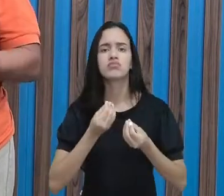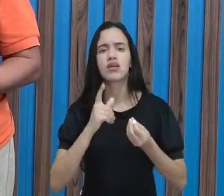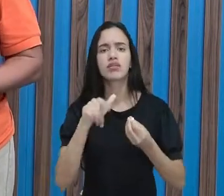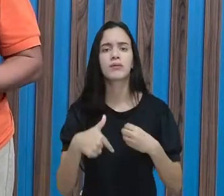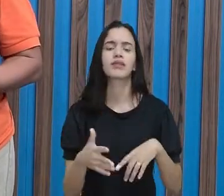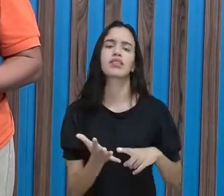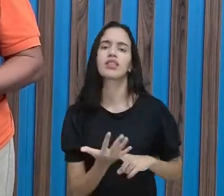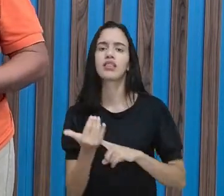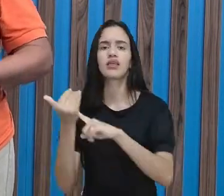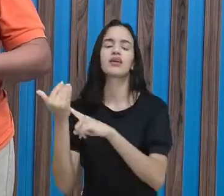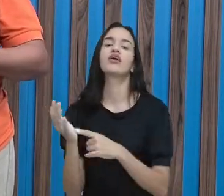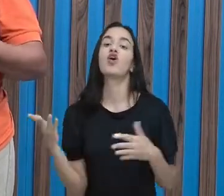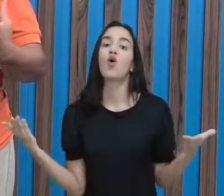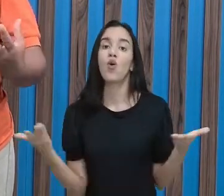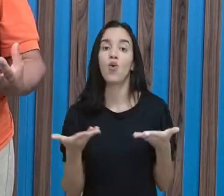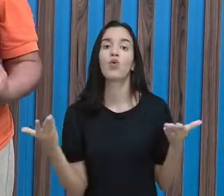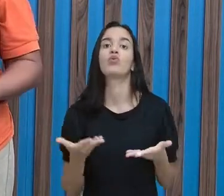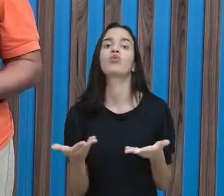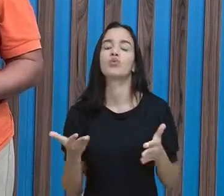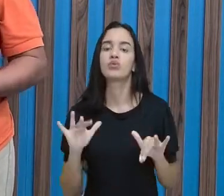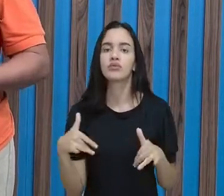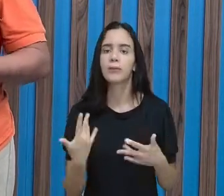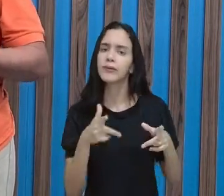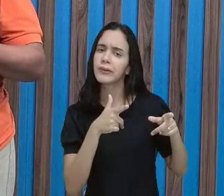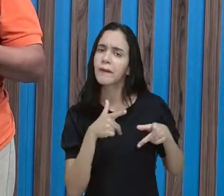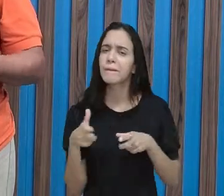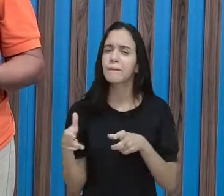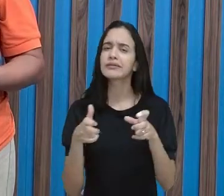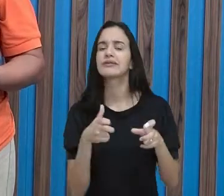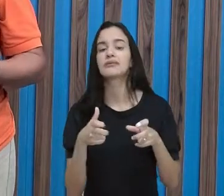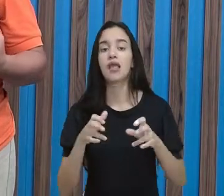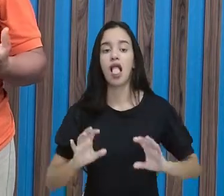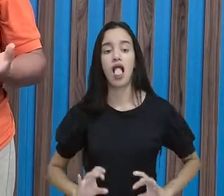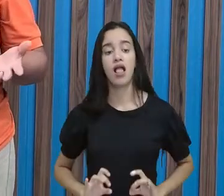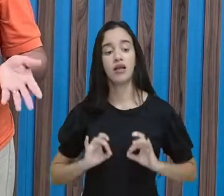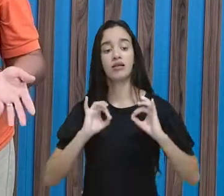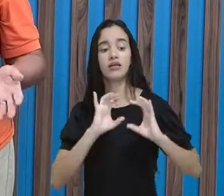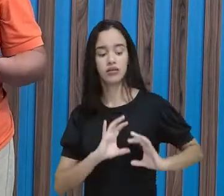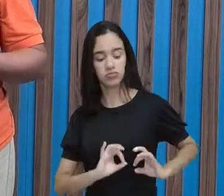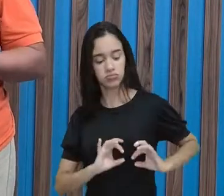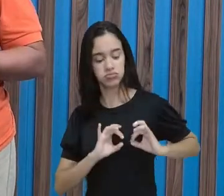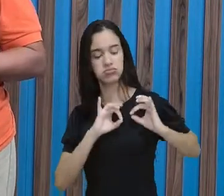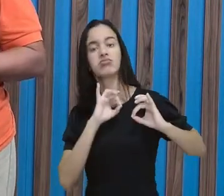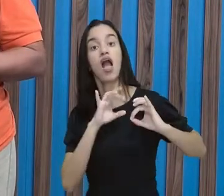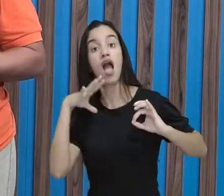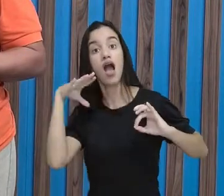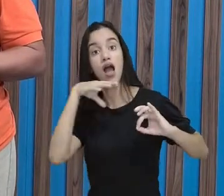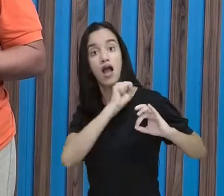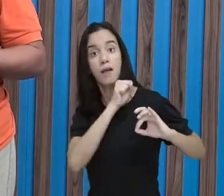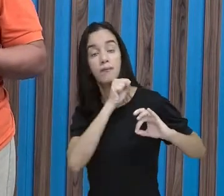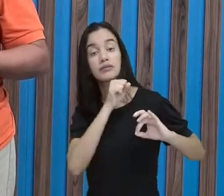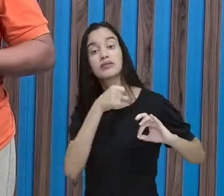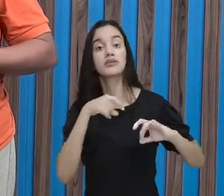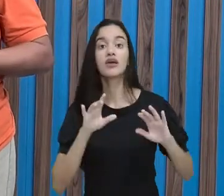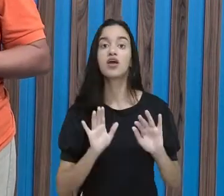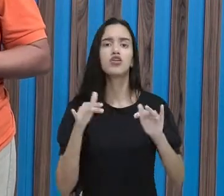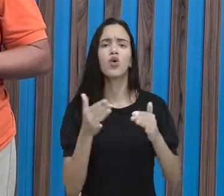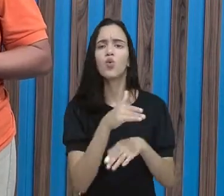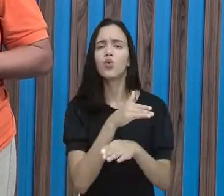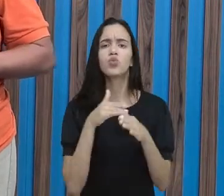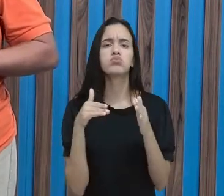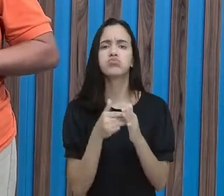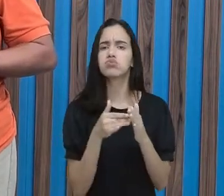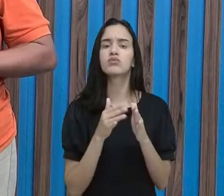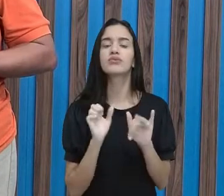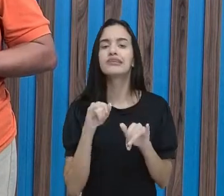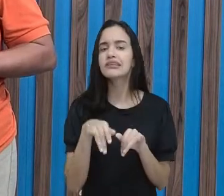da tecnologia, que hoje já pode detectar esse câncer, que é o câncer de mama, de forma mais rápida. Então, tudo